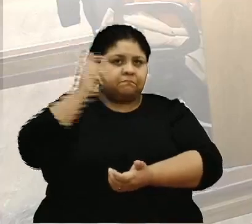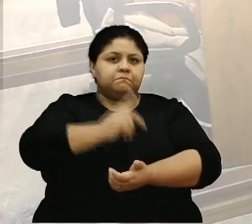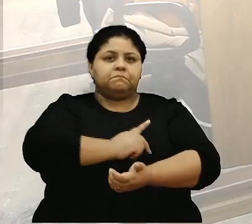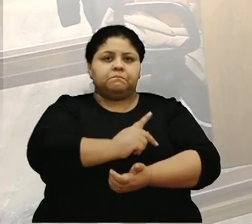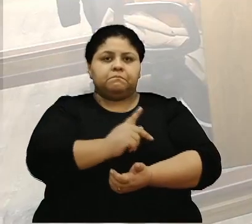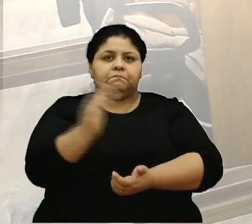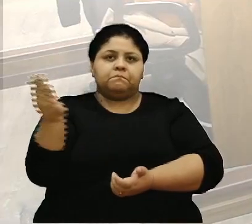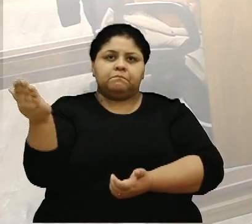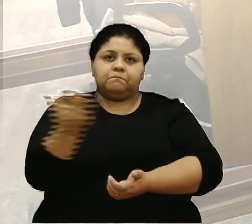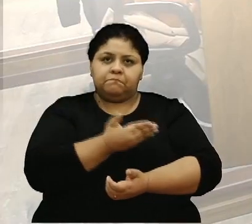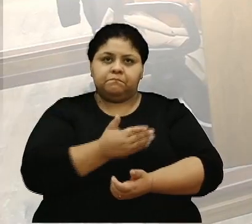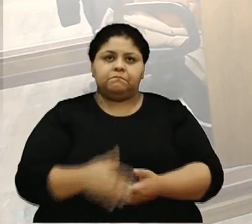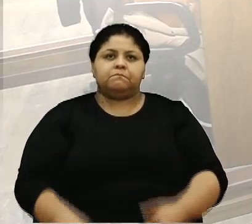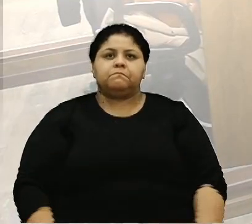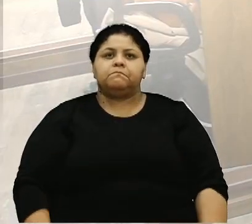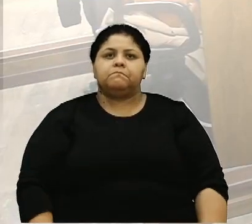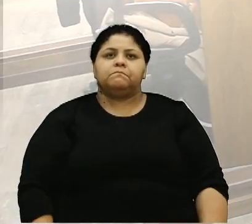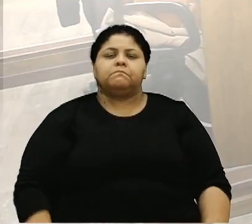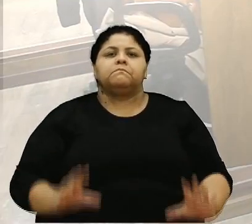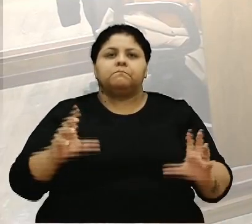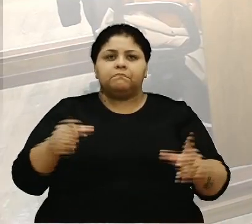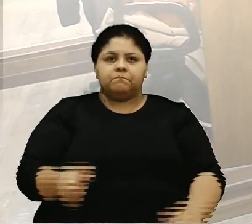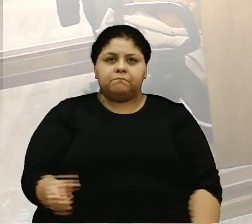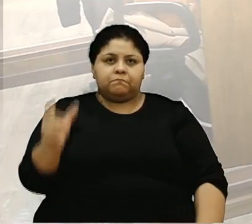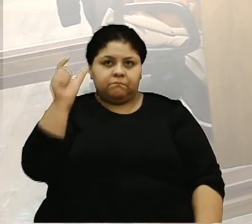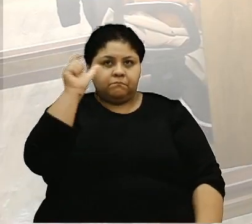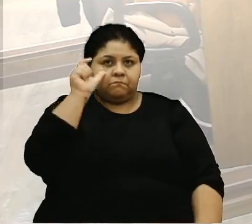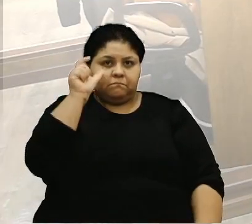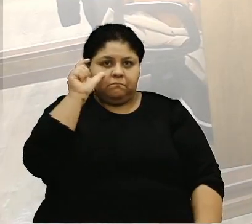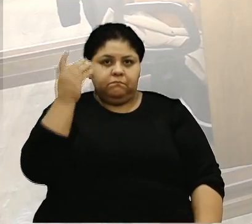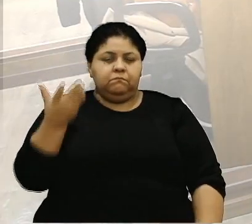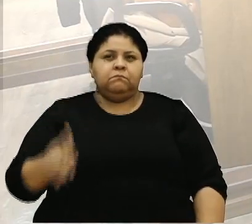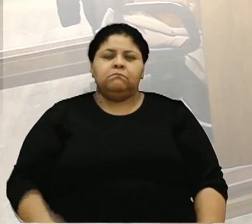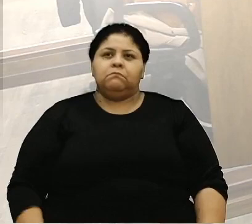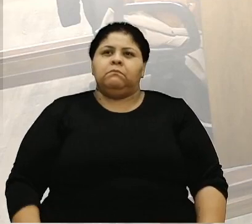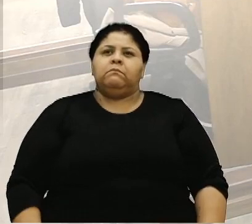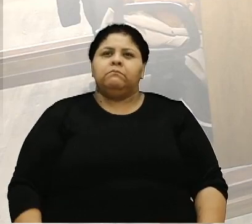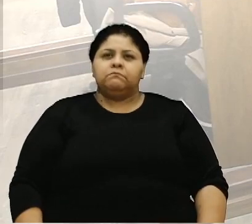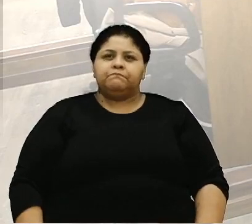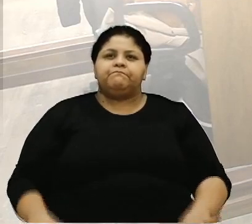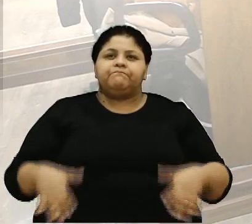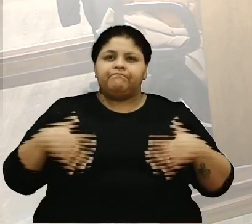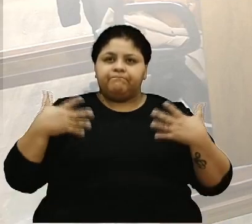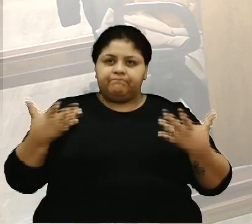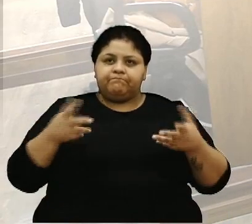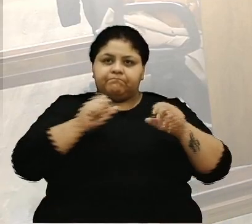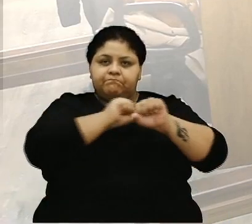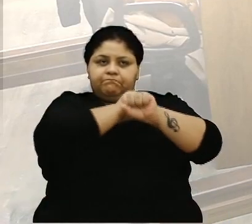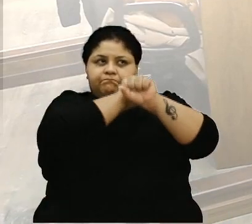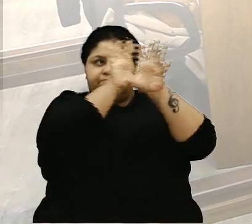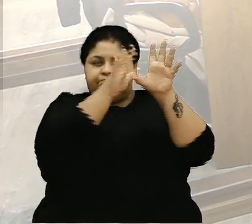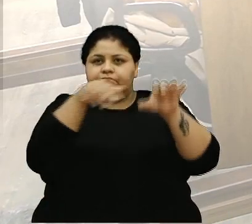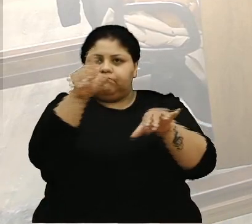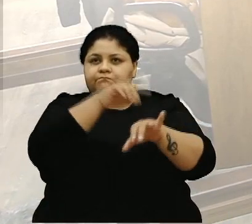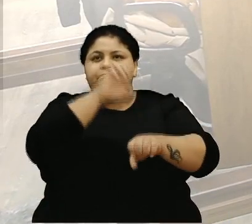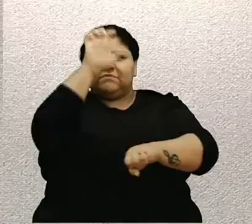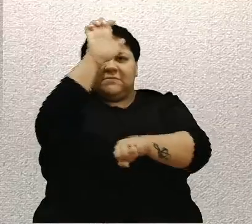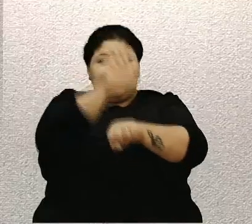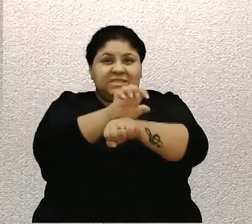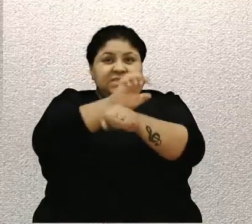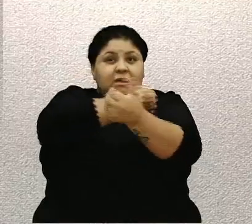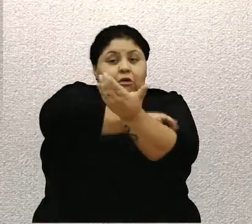Presidente, nobres colegas, todos que nos assistem, impende esclarecer que nós estamos em estado de